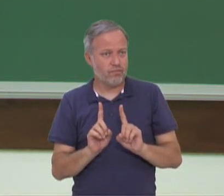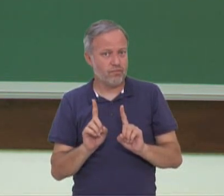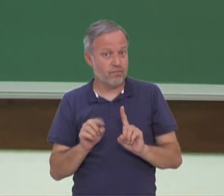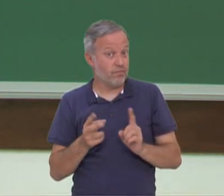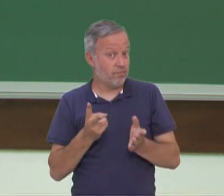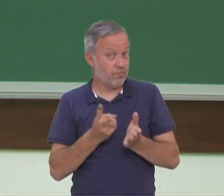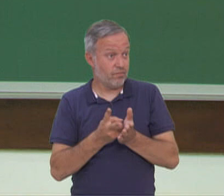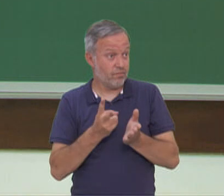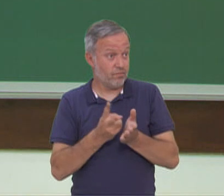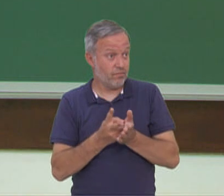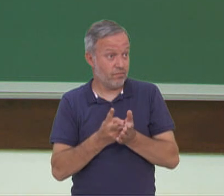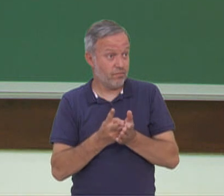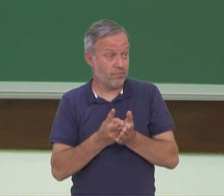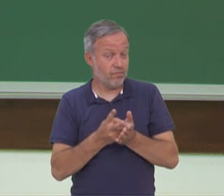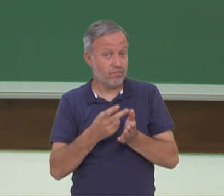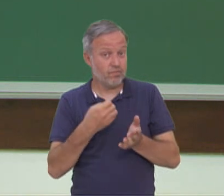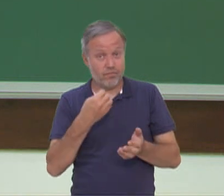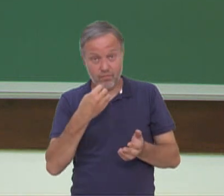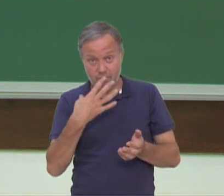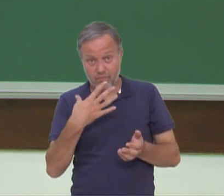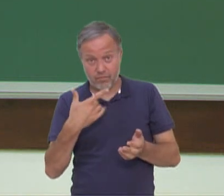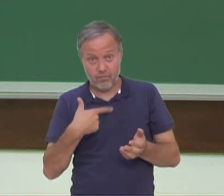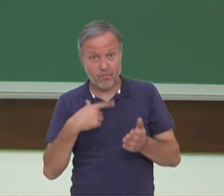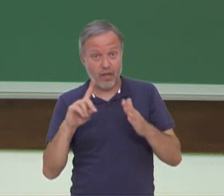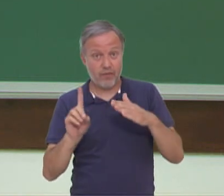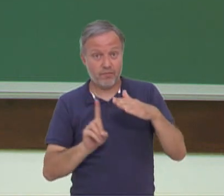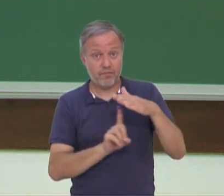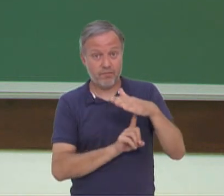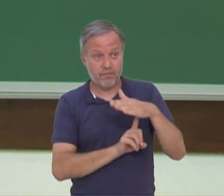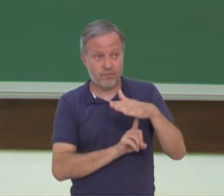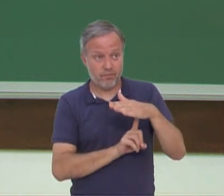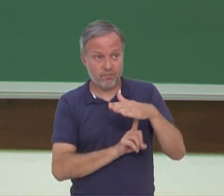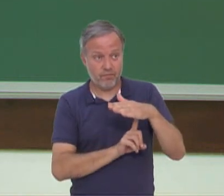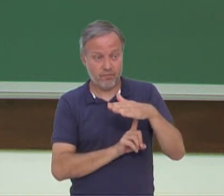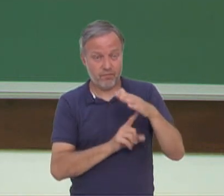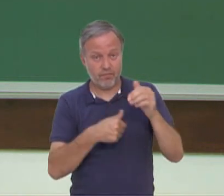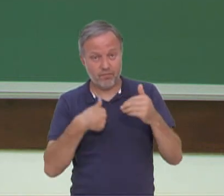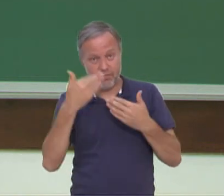a rotina. Assim ficamos bem no período de isolamento e quarentena.